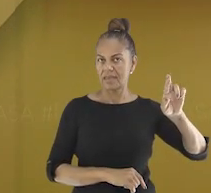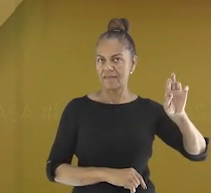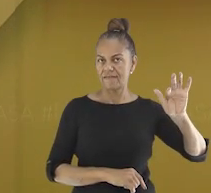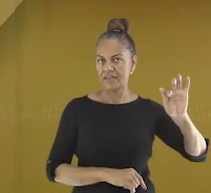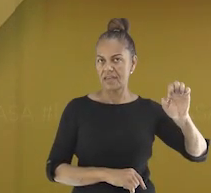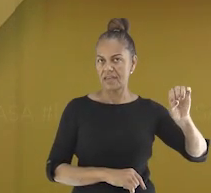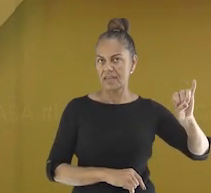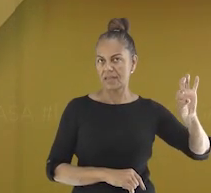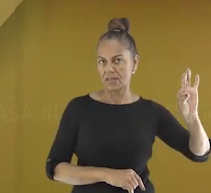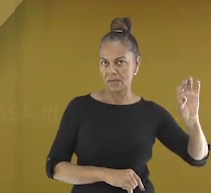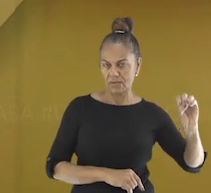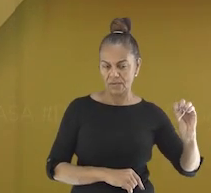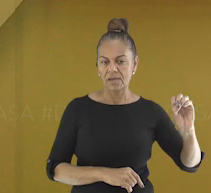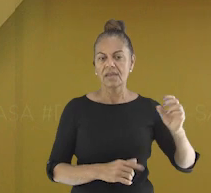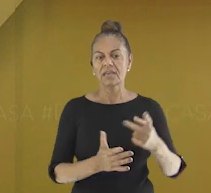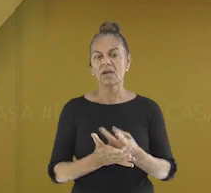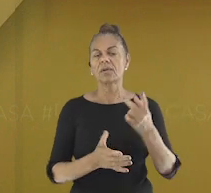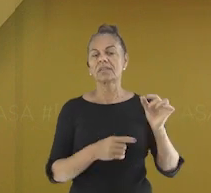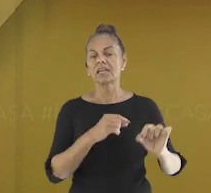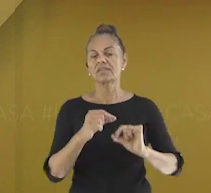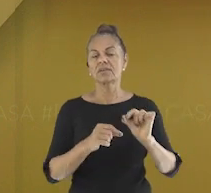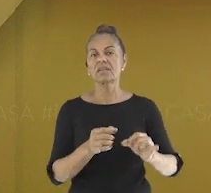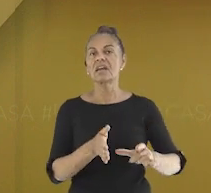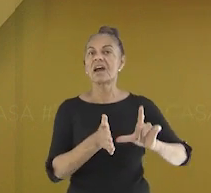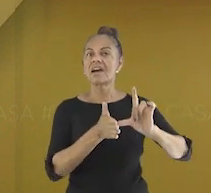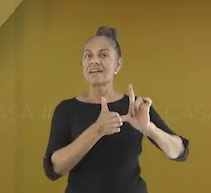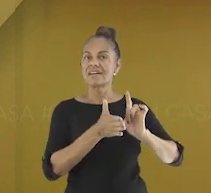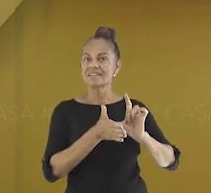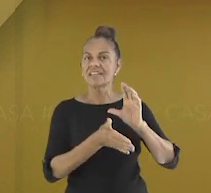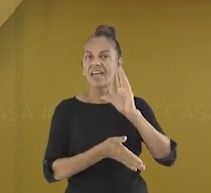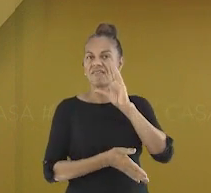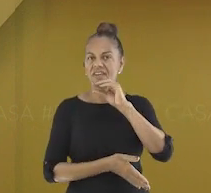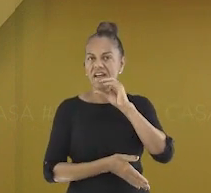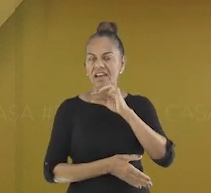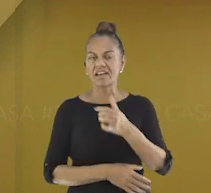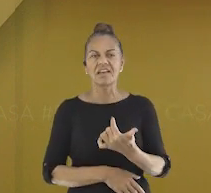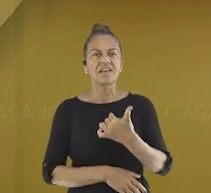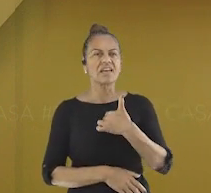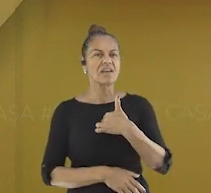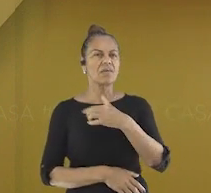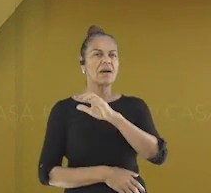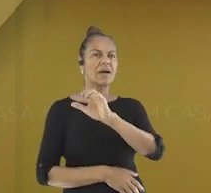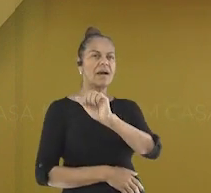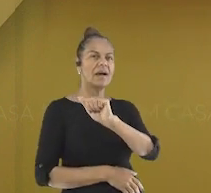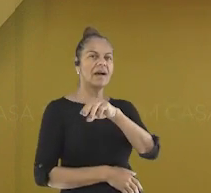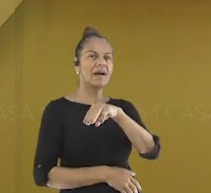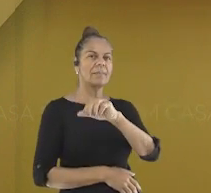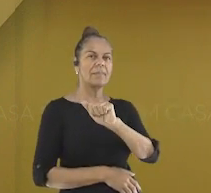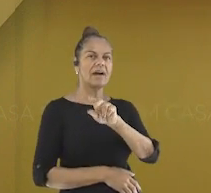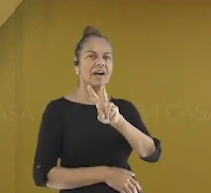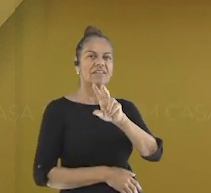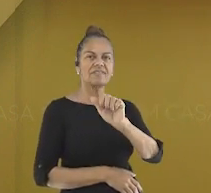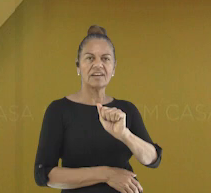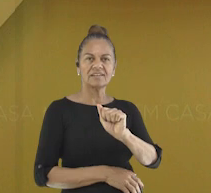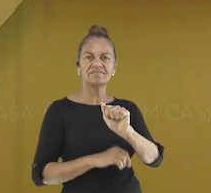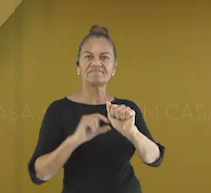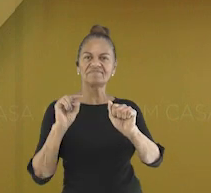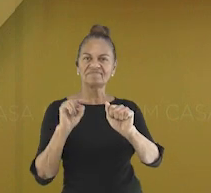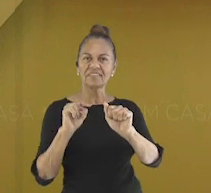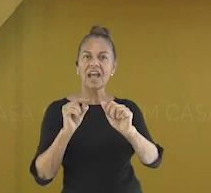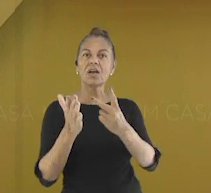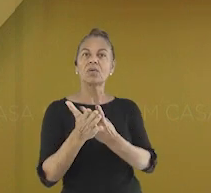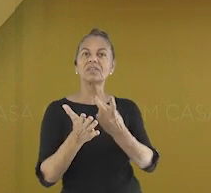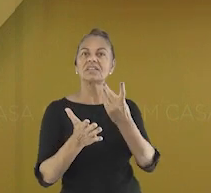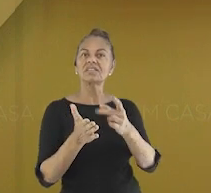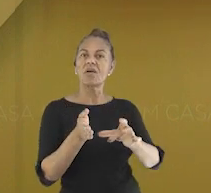pretérito imperfeito do indicativo, que expressa uma ação contínua, ocorrida em um intervalo de tempo